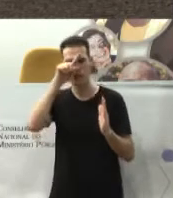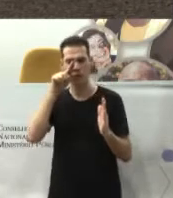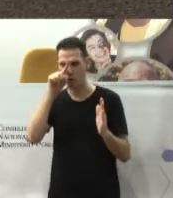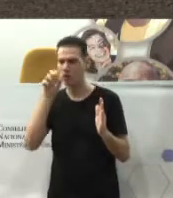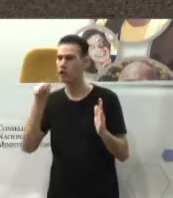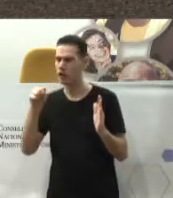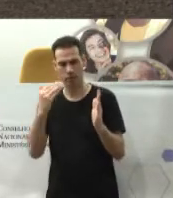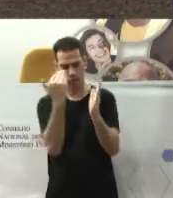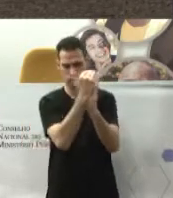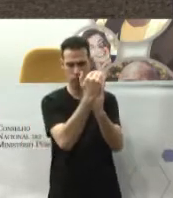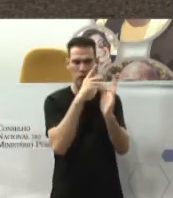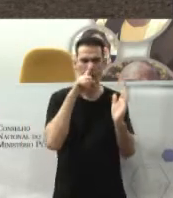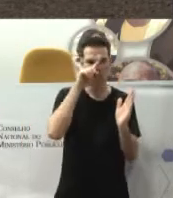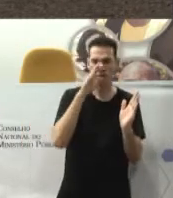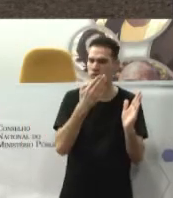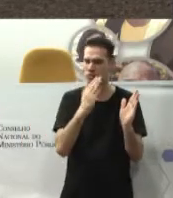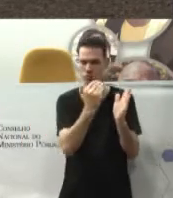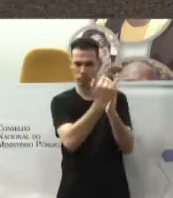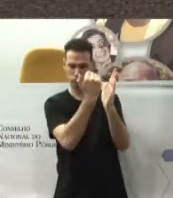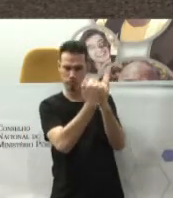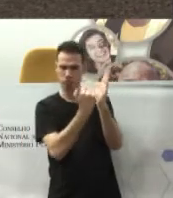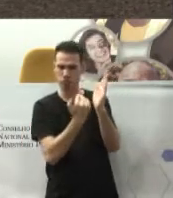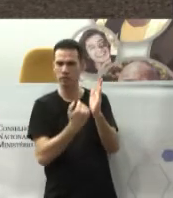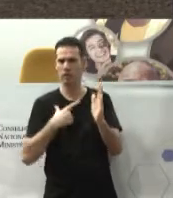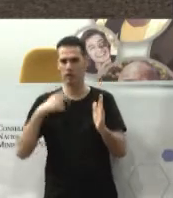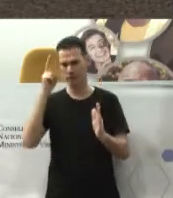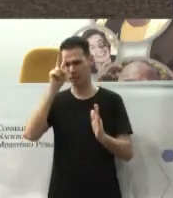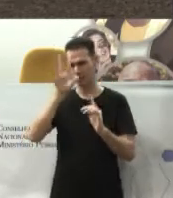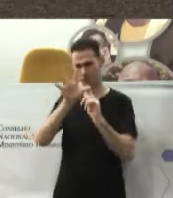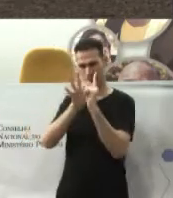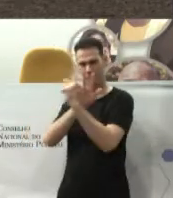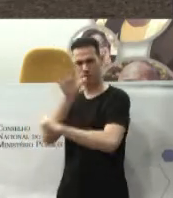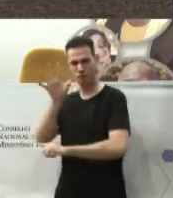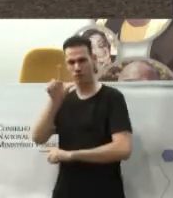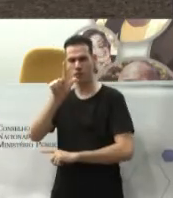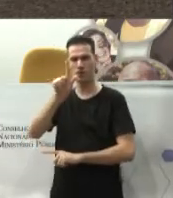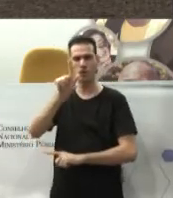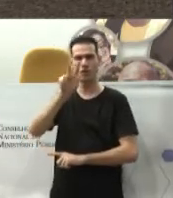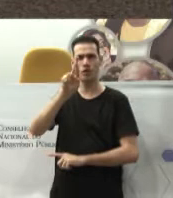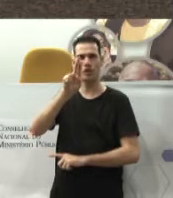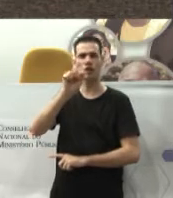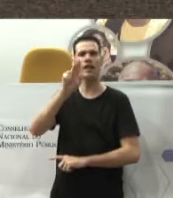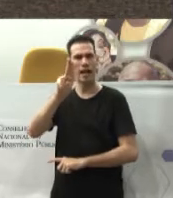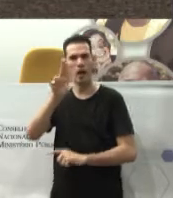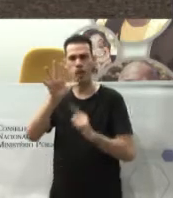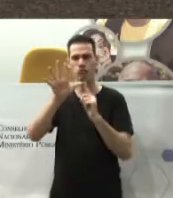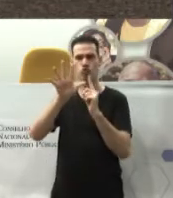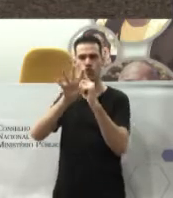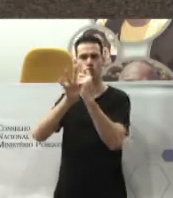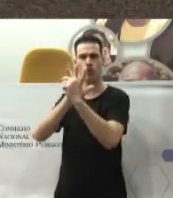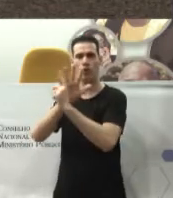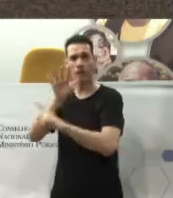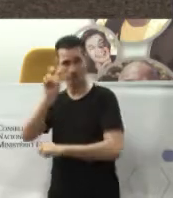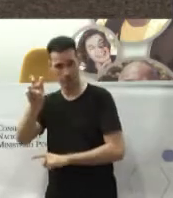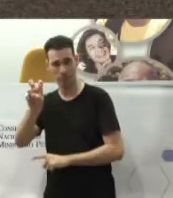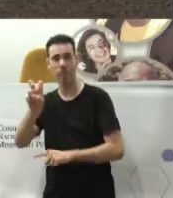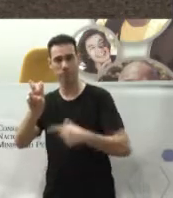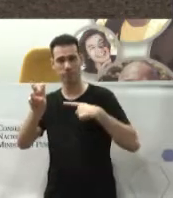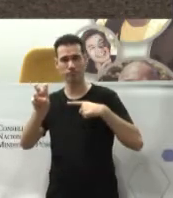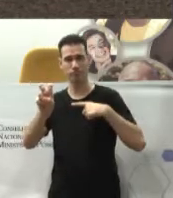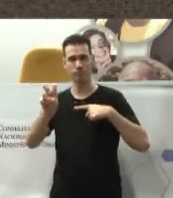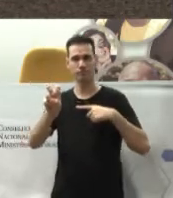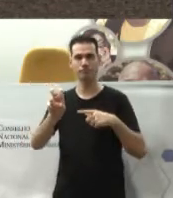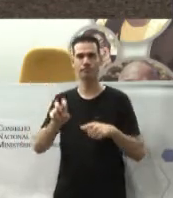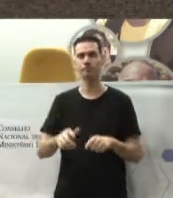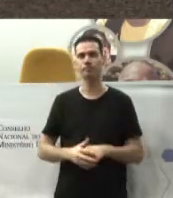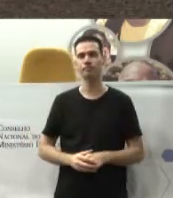Conselho Federal de Medicina, de prioridade 1, 2, 3, 4 e 5, nós temos o critério Soales de categorização, que é um critério